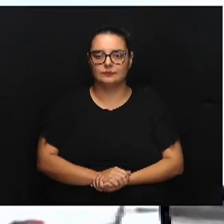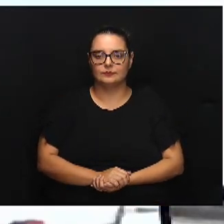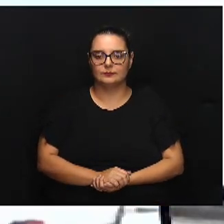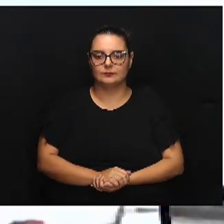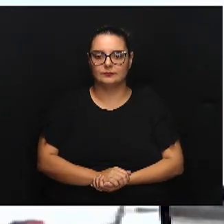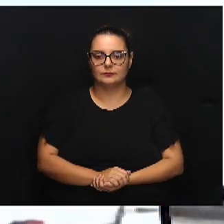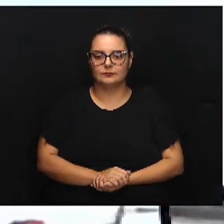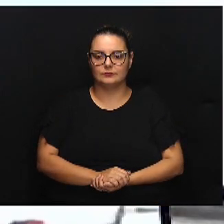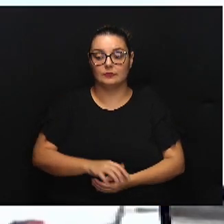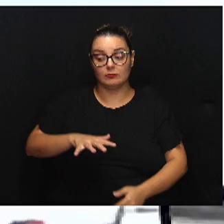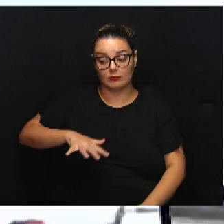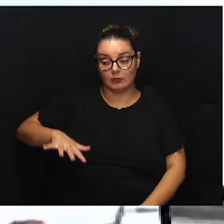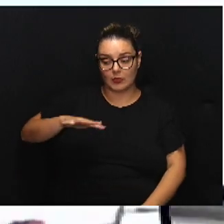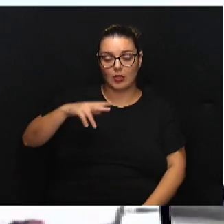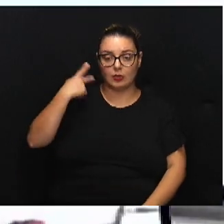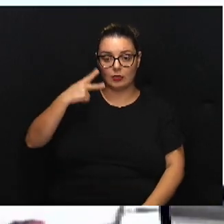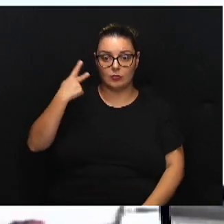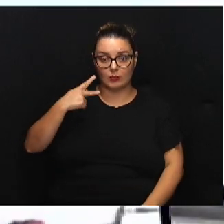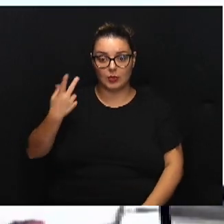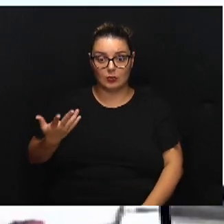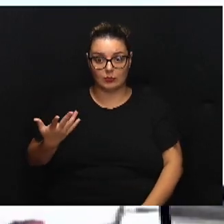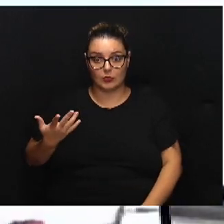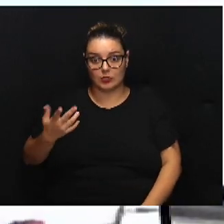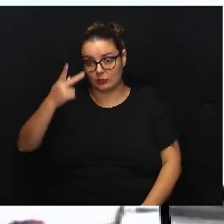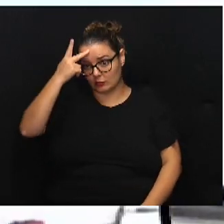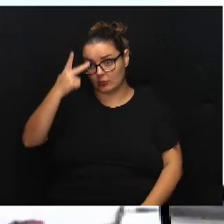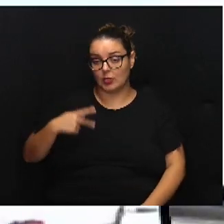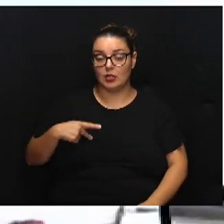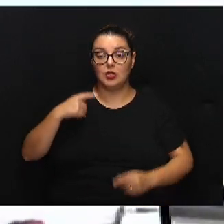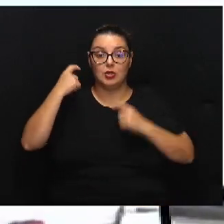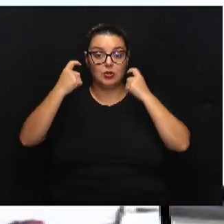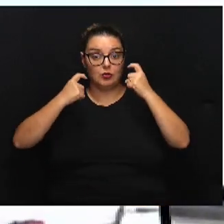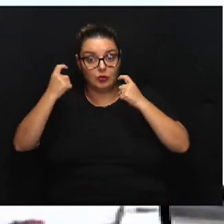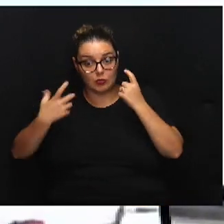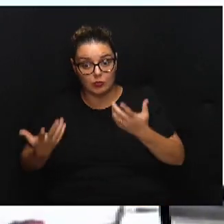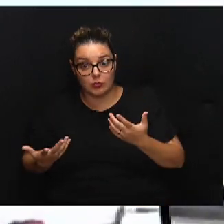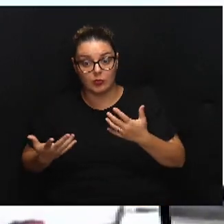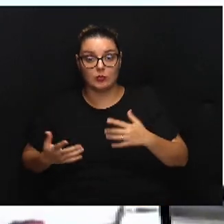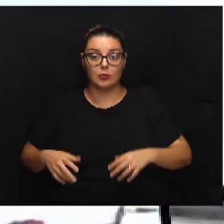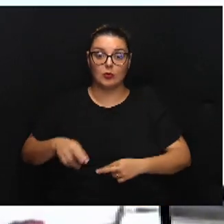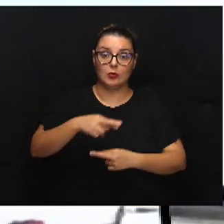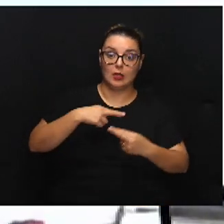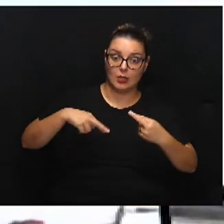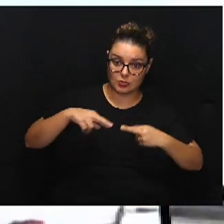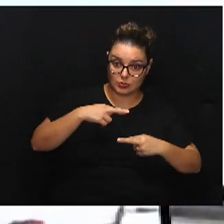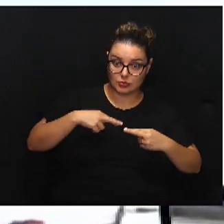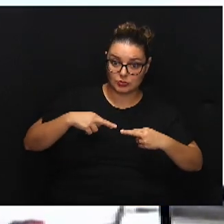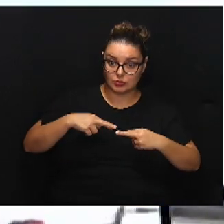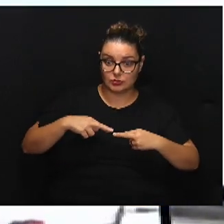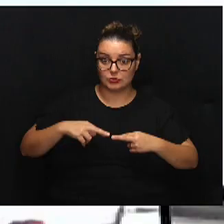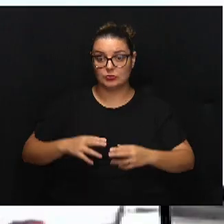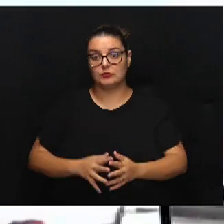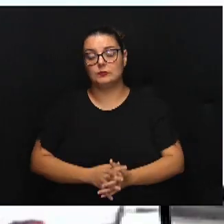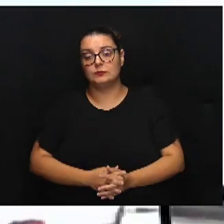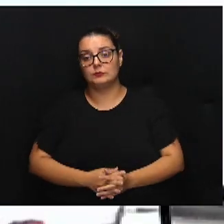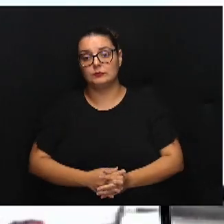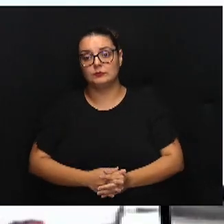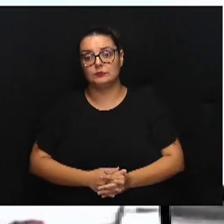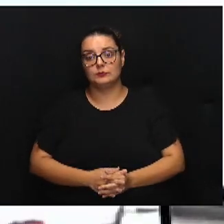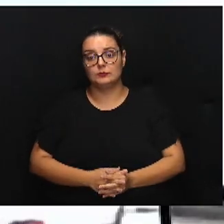pelo lado da política em si, e preocupa pelo lado de quem